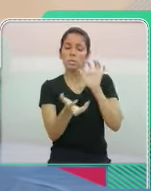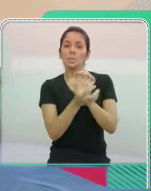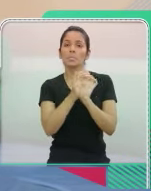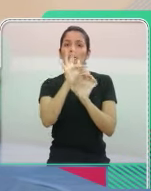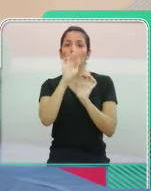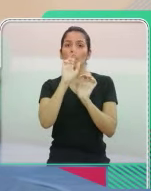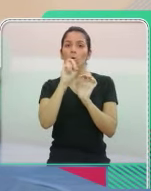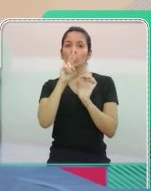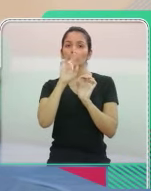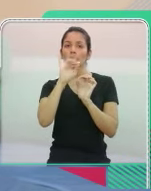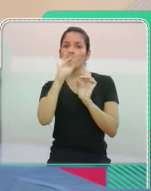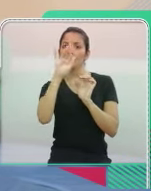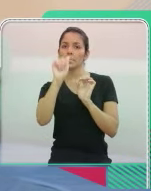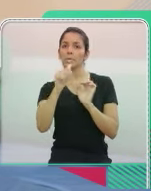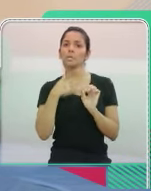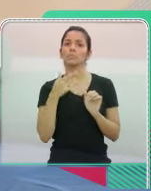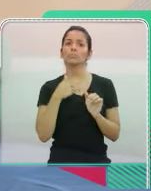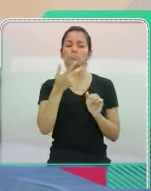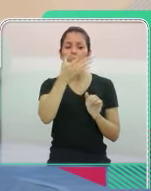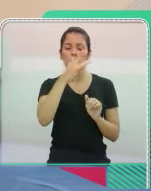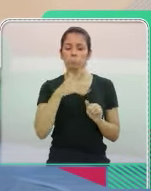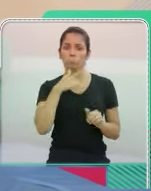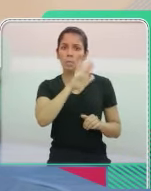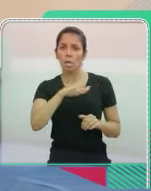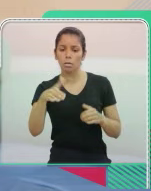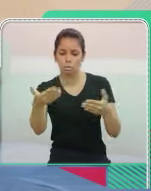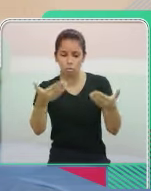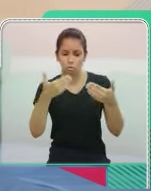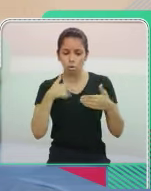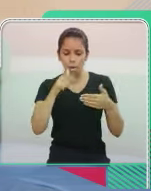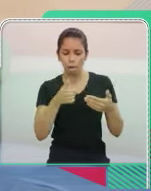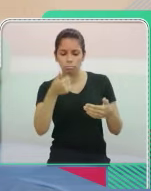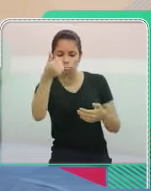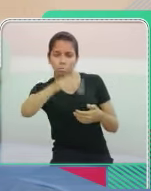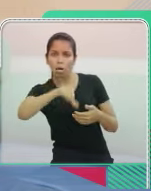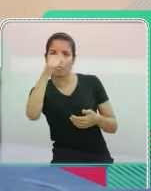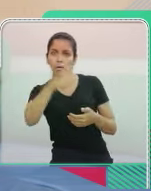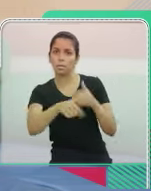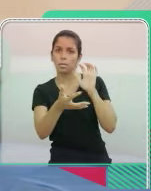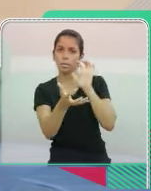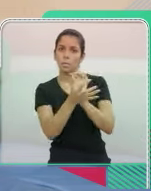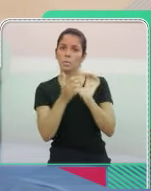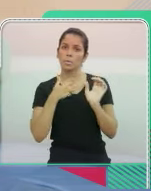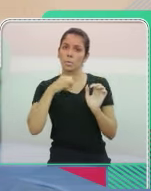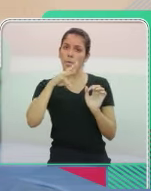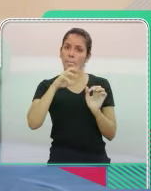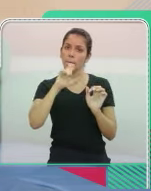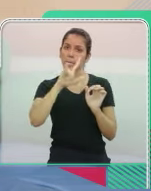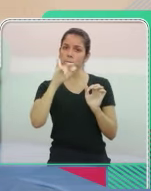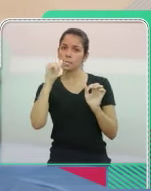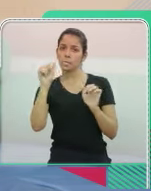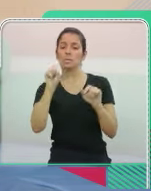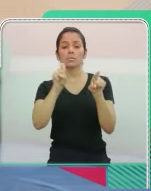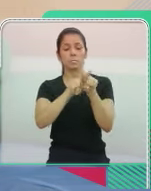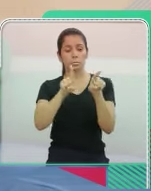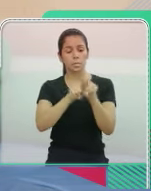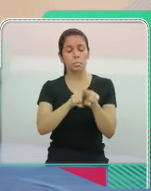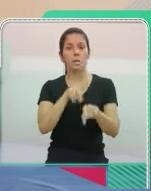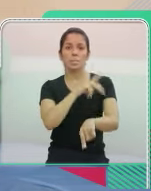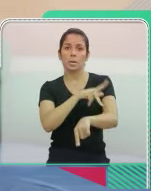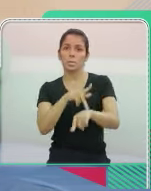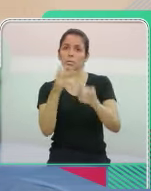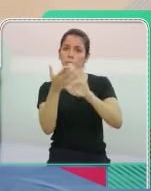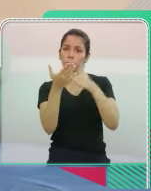fonoterapia, e o paciente chega aqui, é avaliado pela equipe, por mim ou pela Melissa, e pela pedagoga